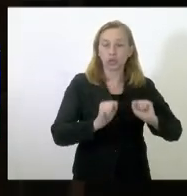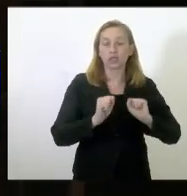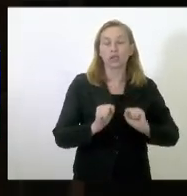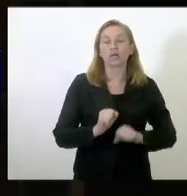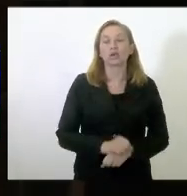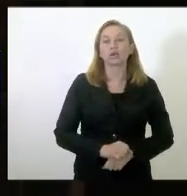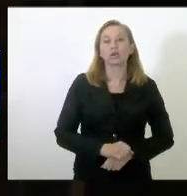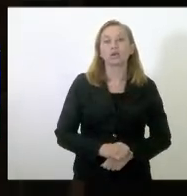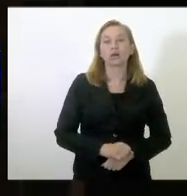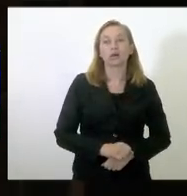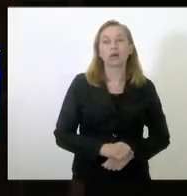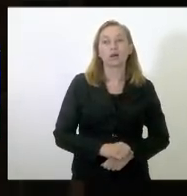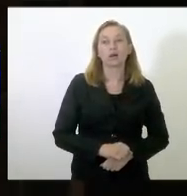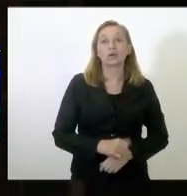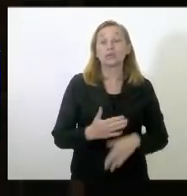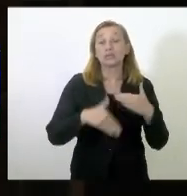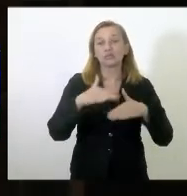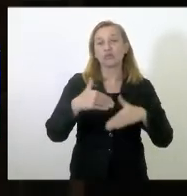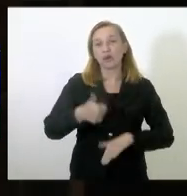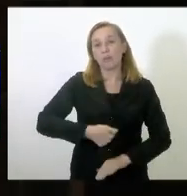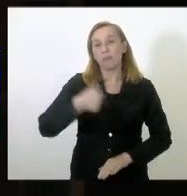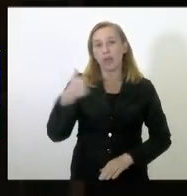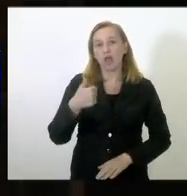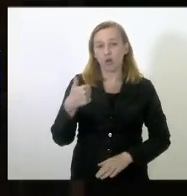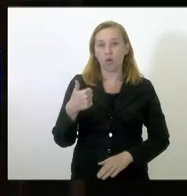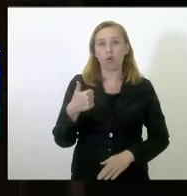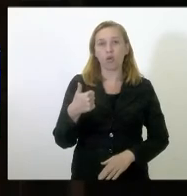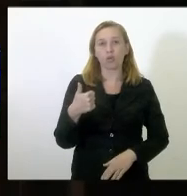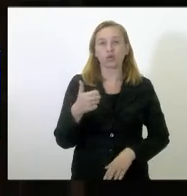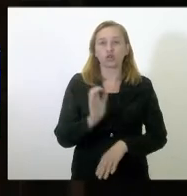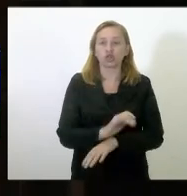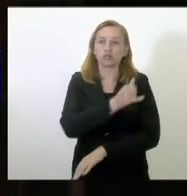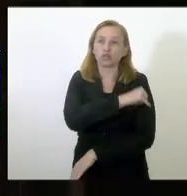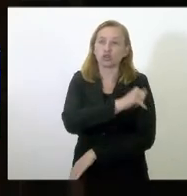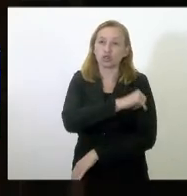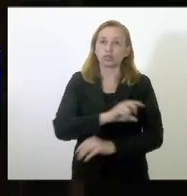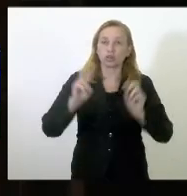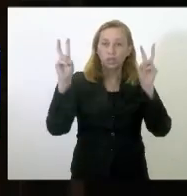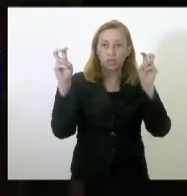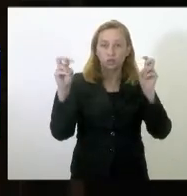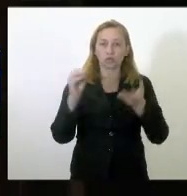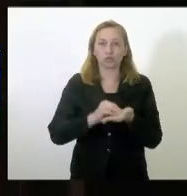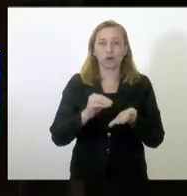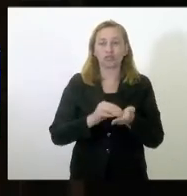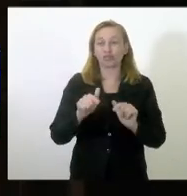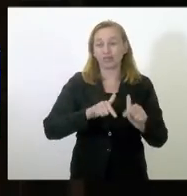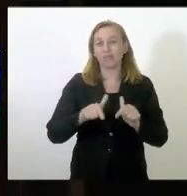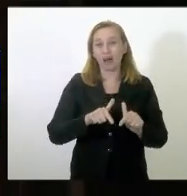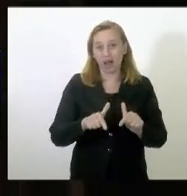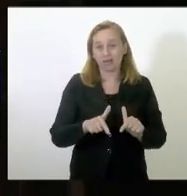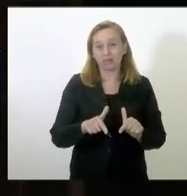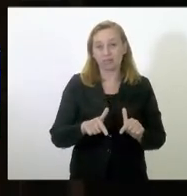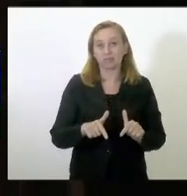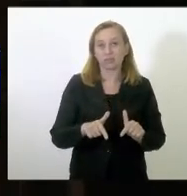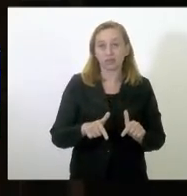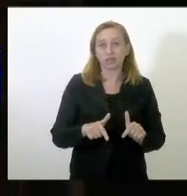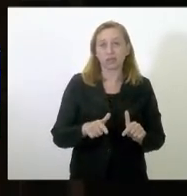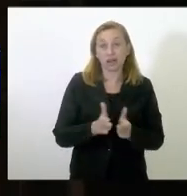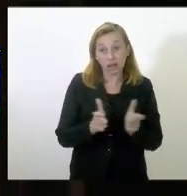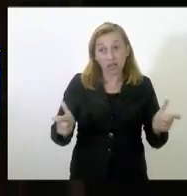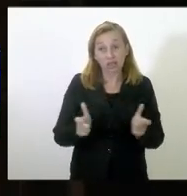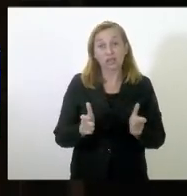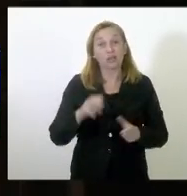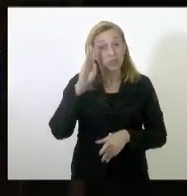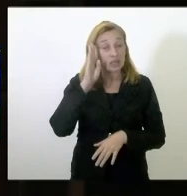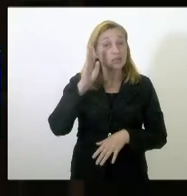possa dar uma volta por cima nessa questão. Desemprego aí é fundamental, e